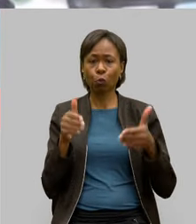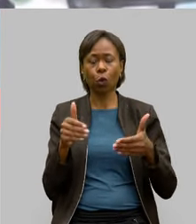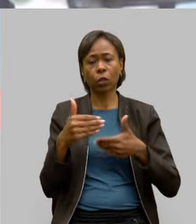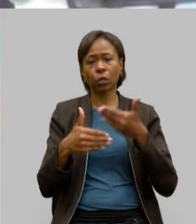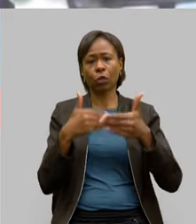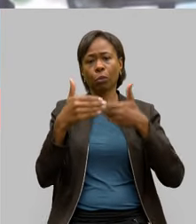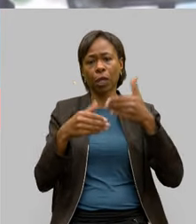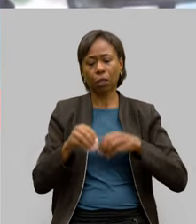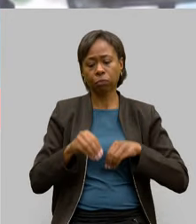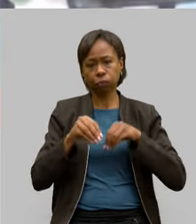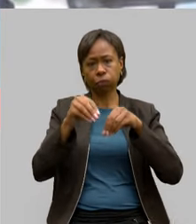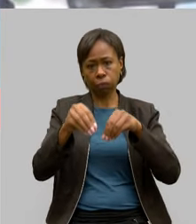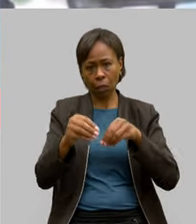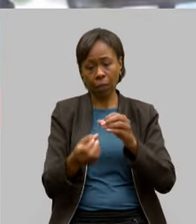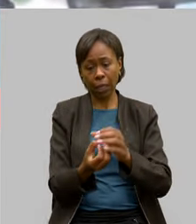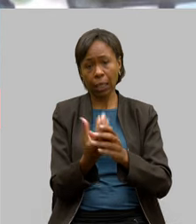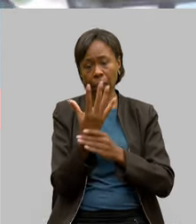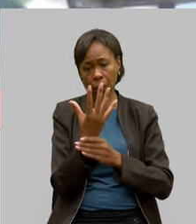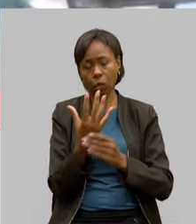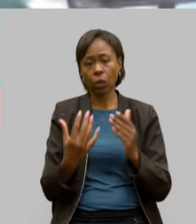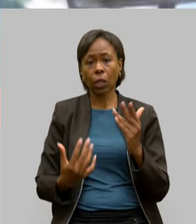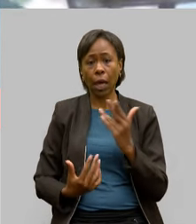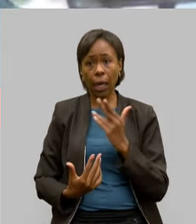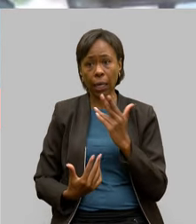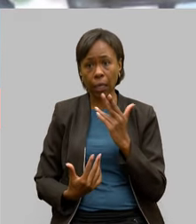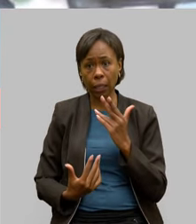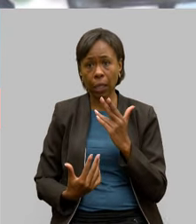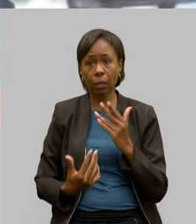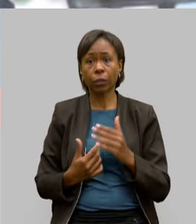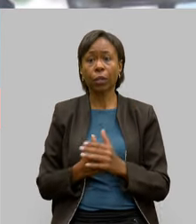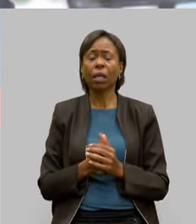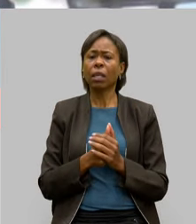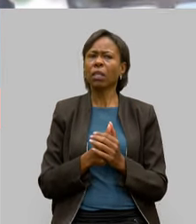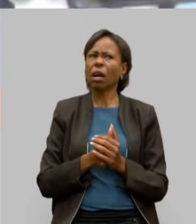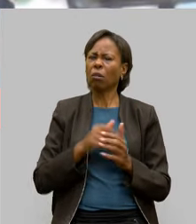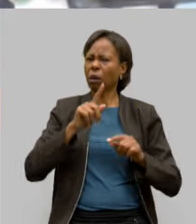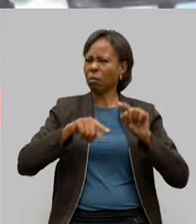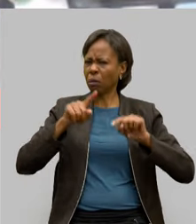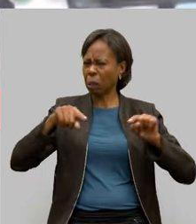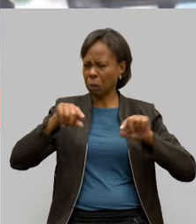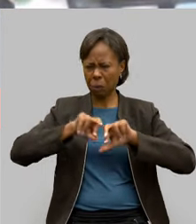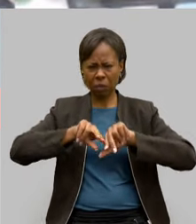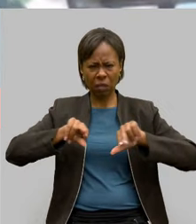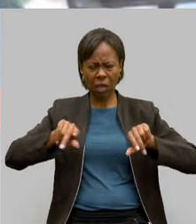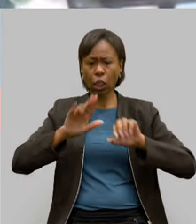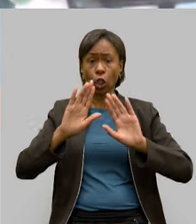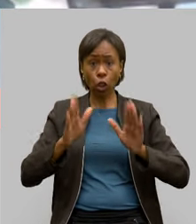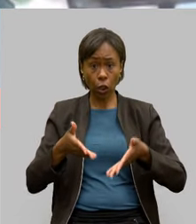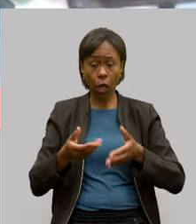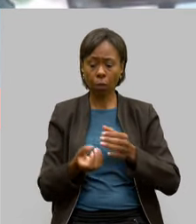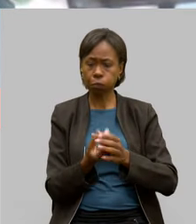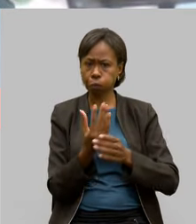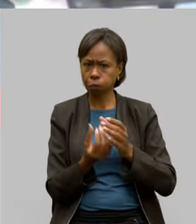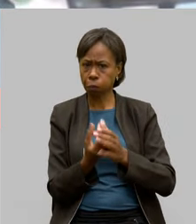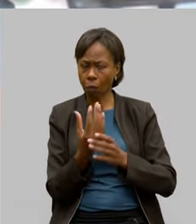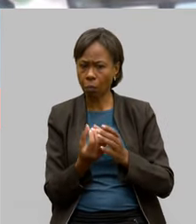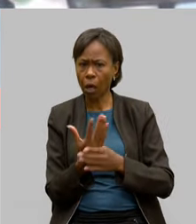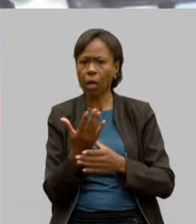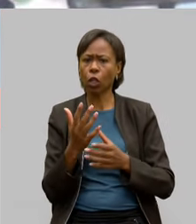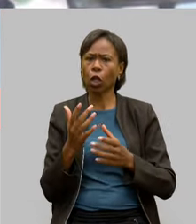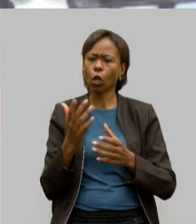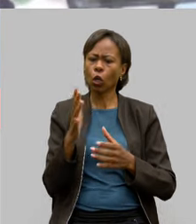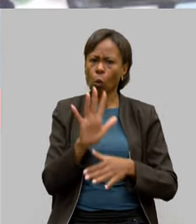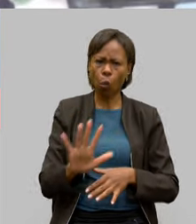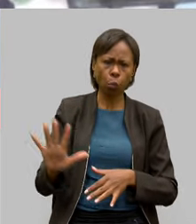agronômico da cultura da cannabis e dado ao grande número de variedades já cultivadas e a amplitude territorial e